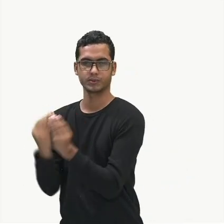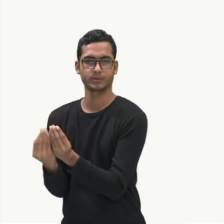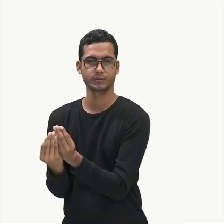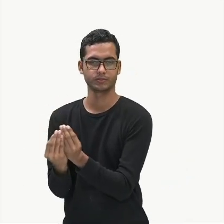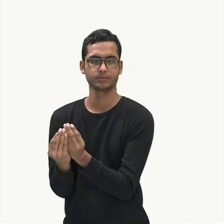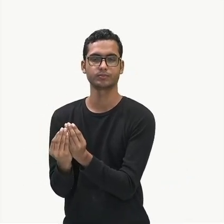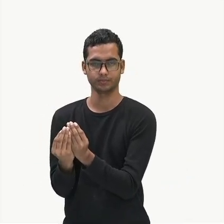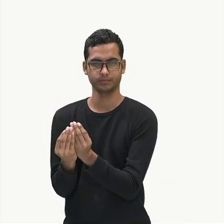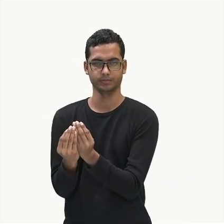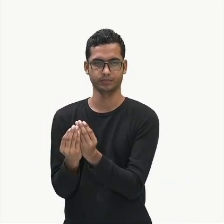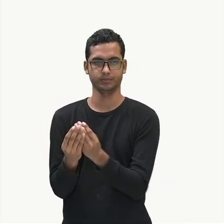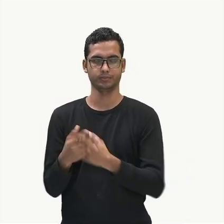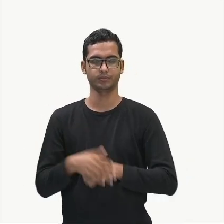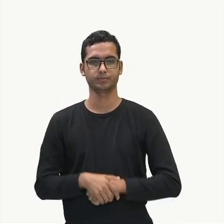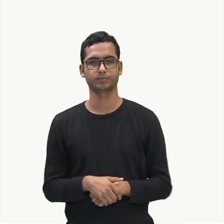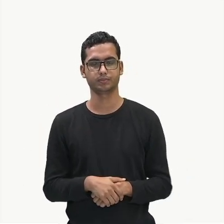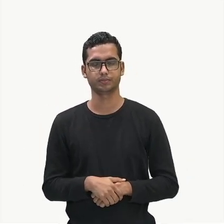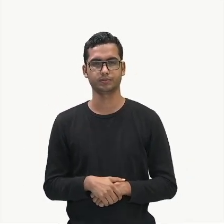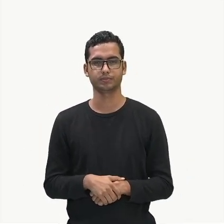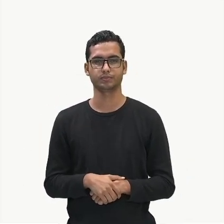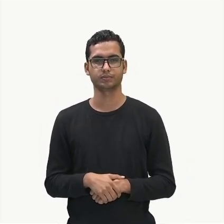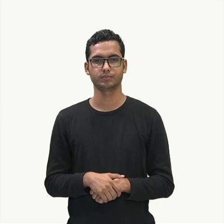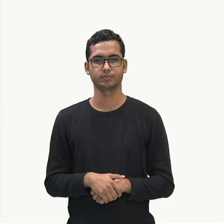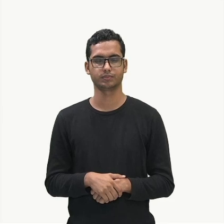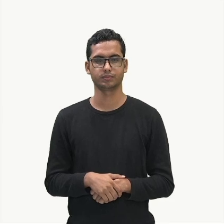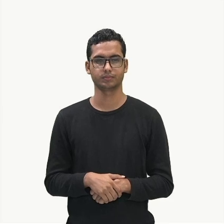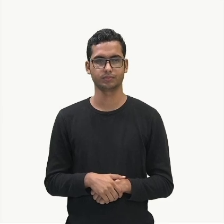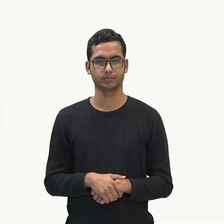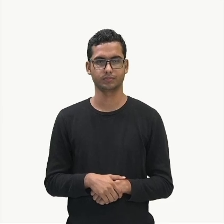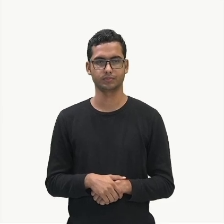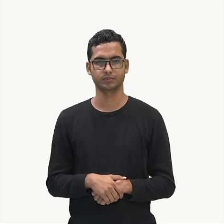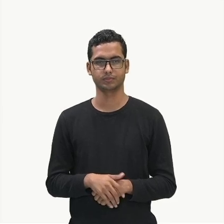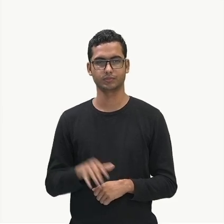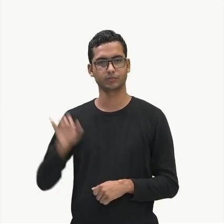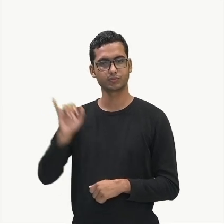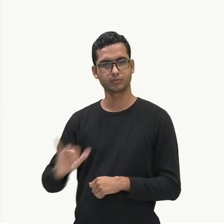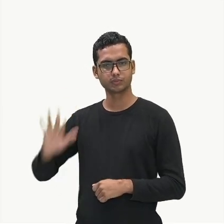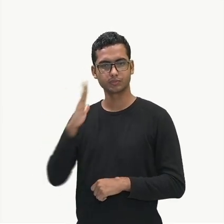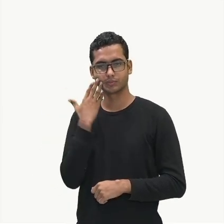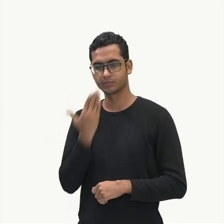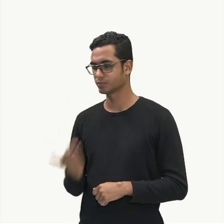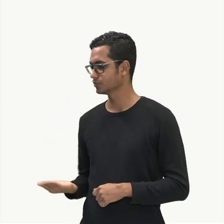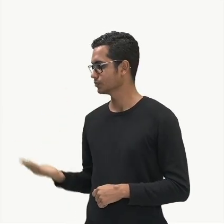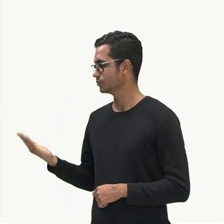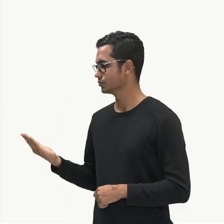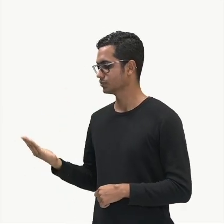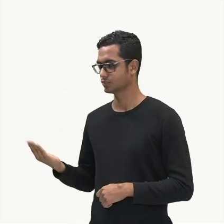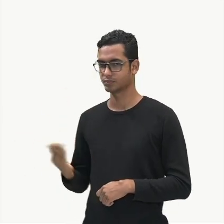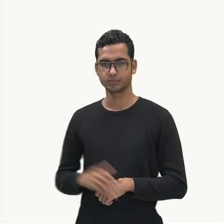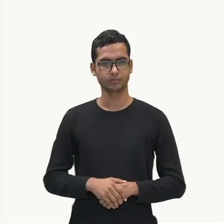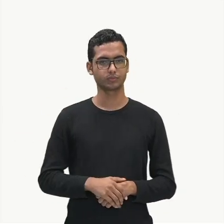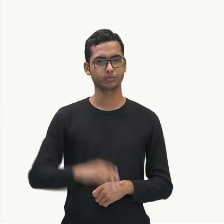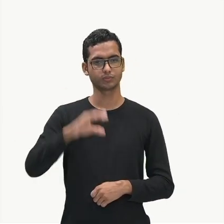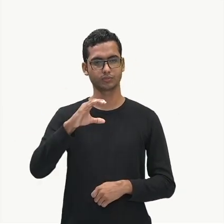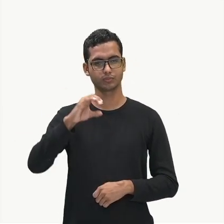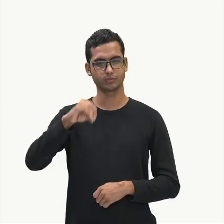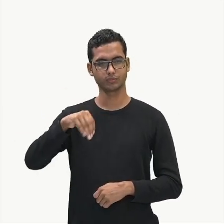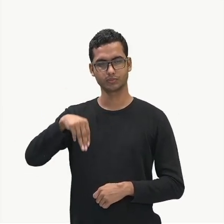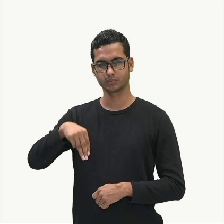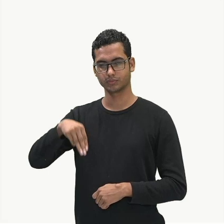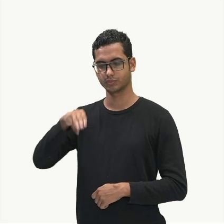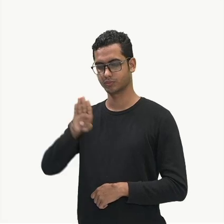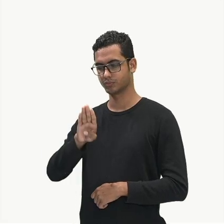nós temos aqui 2 exemplos. Nós temos uma imagem, né, de uma reação de combustão.